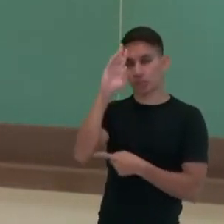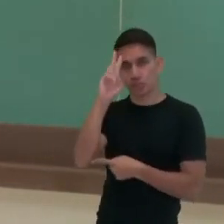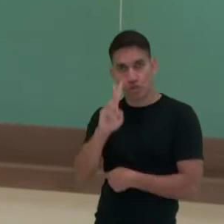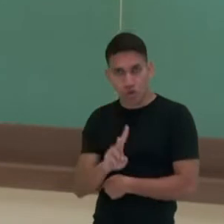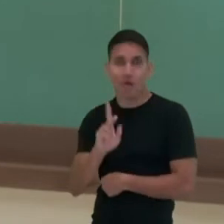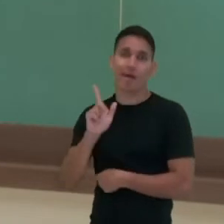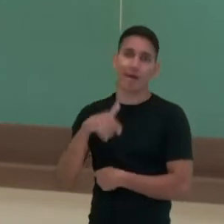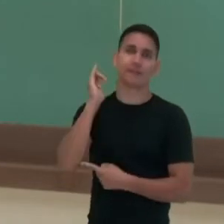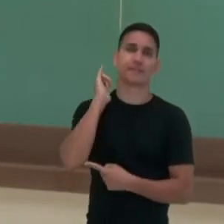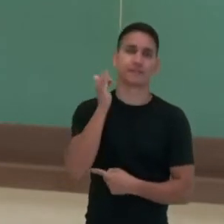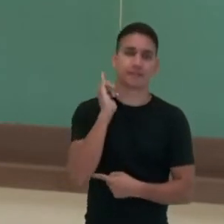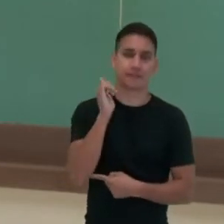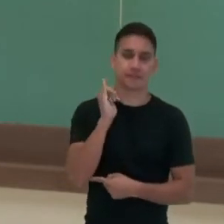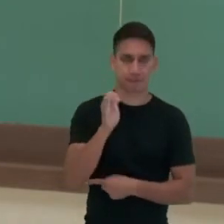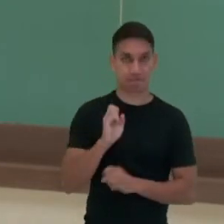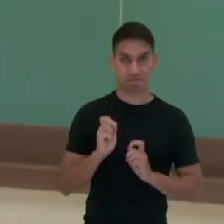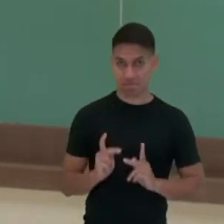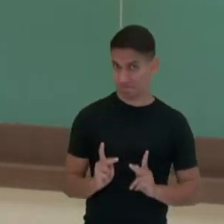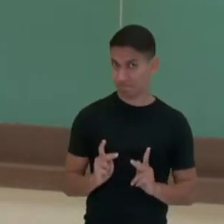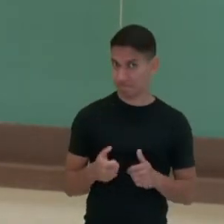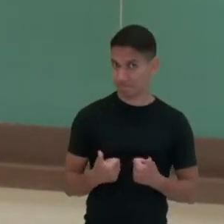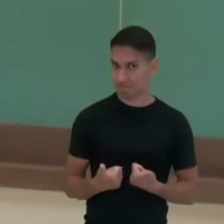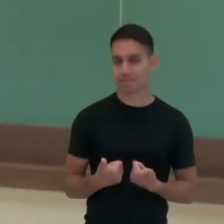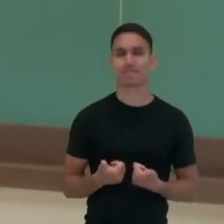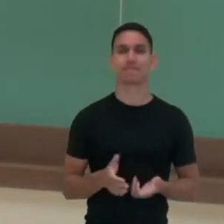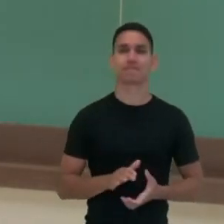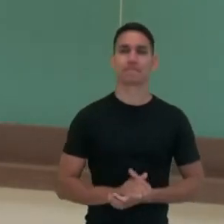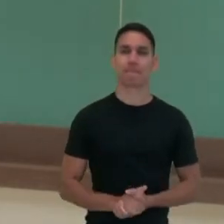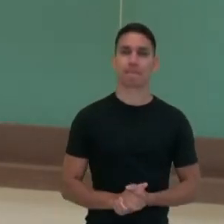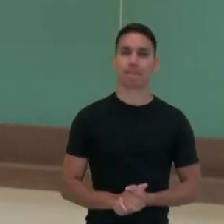uma narrativa, beleza?